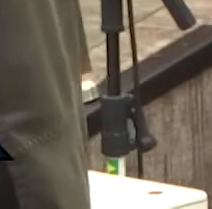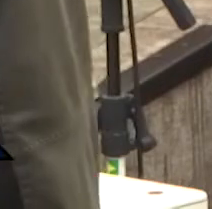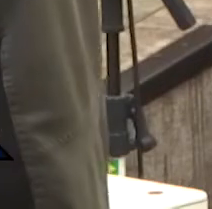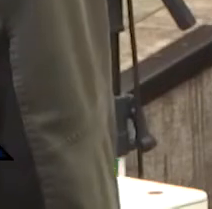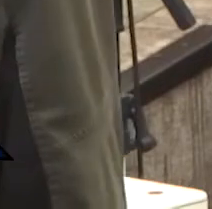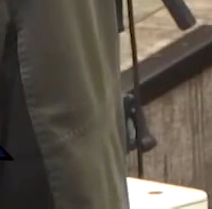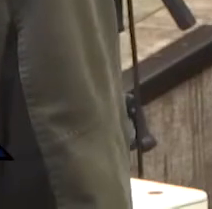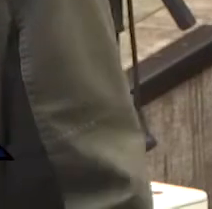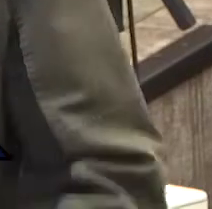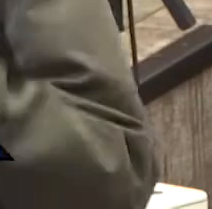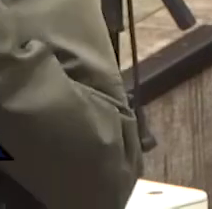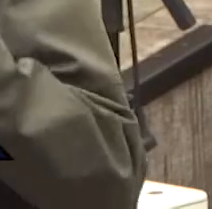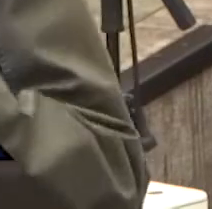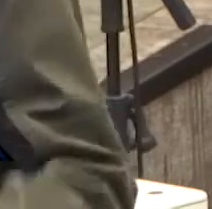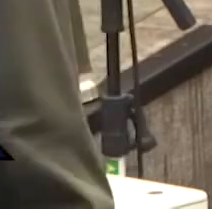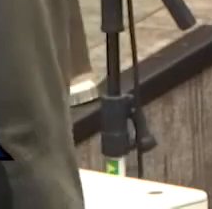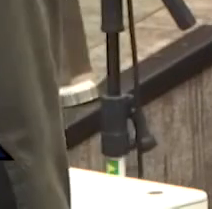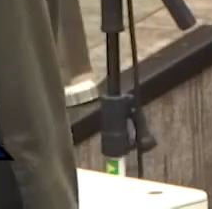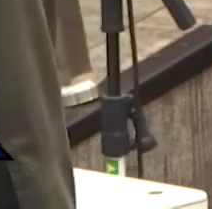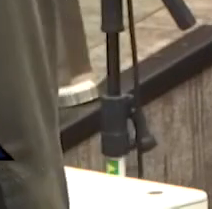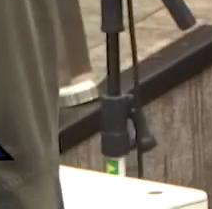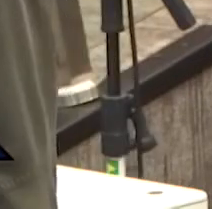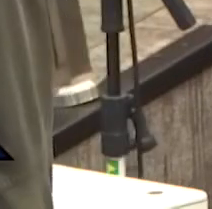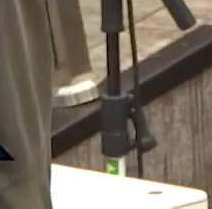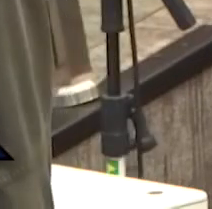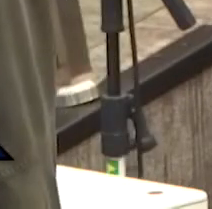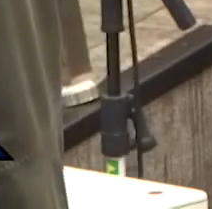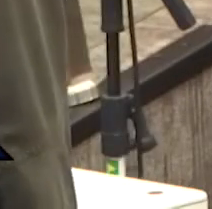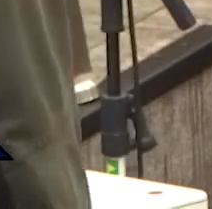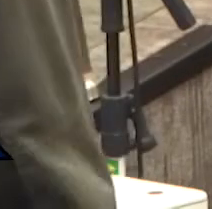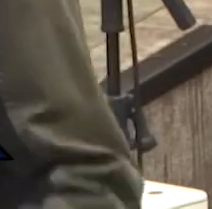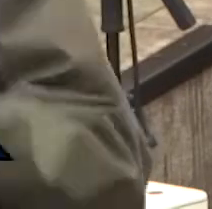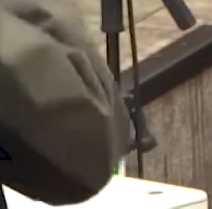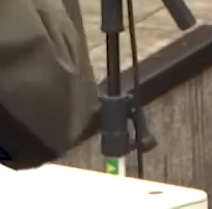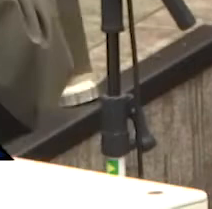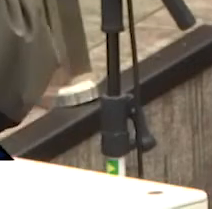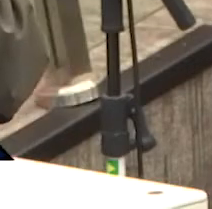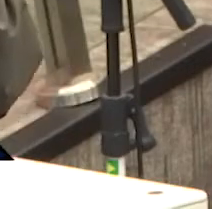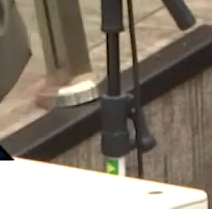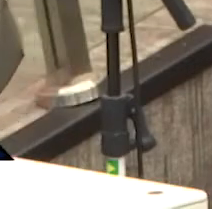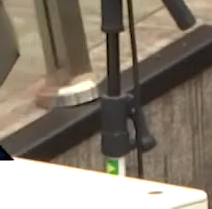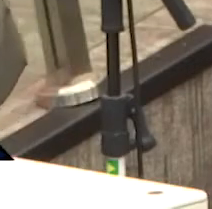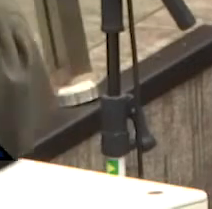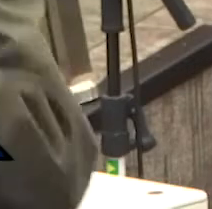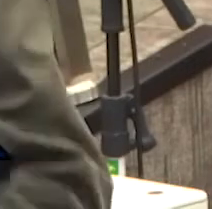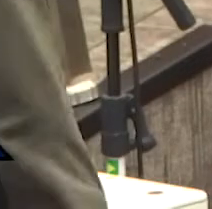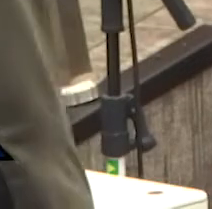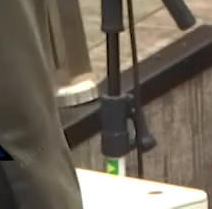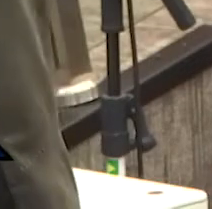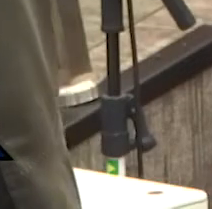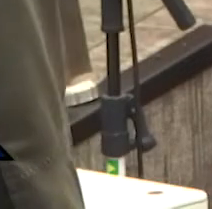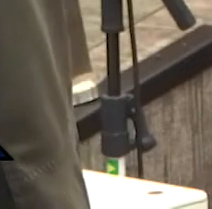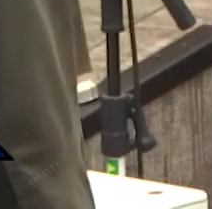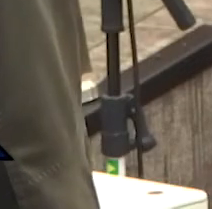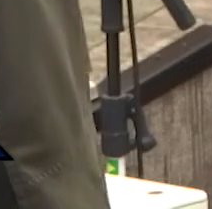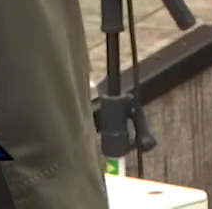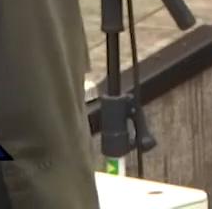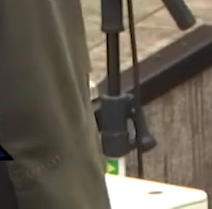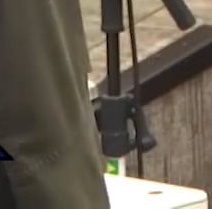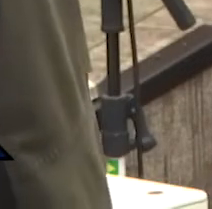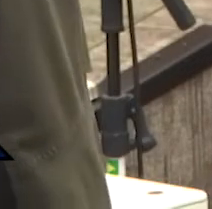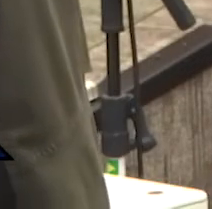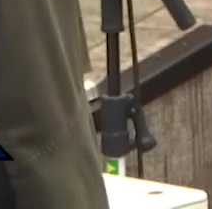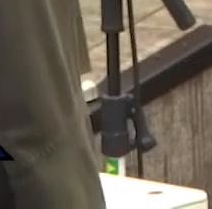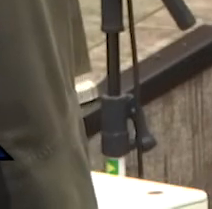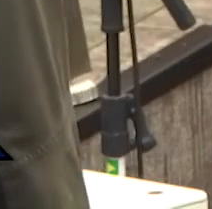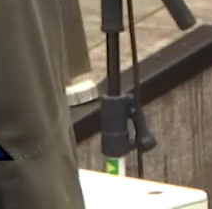a pessoa para o resto da vida em qualquer outro tipo de vocação que ela possa desenvolver. E o que ficou definido, então, nessa reunião? Quais serão